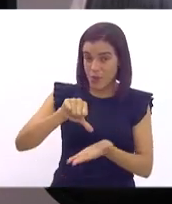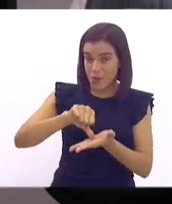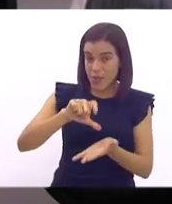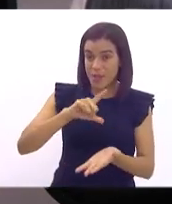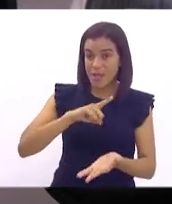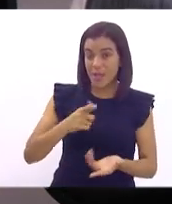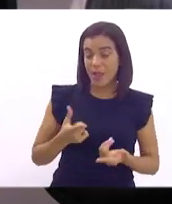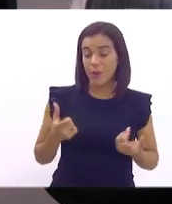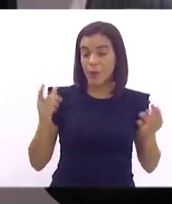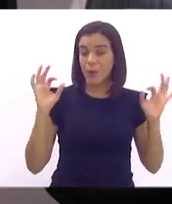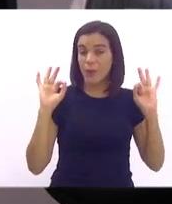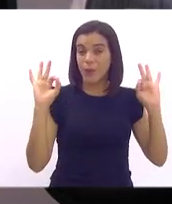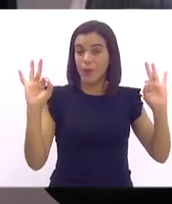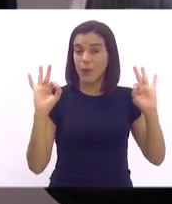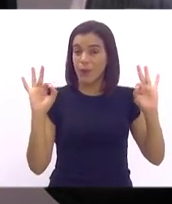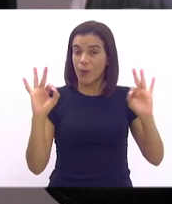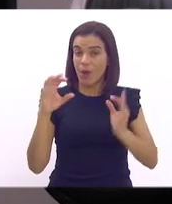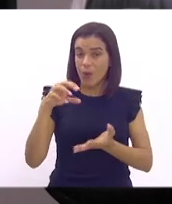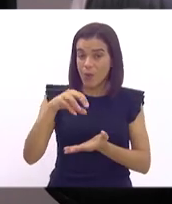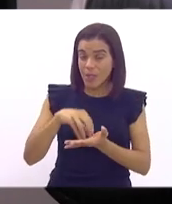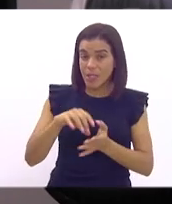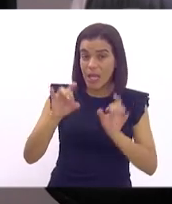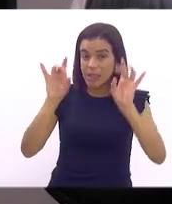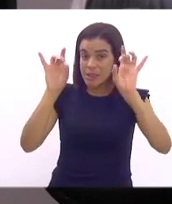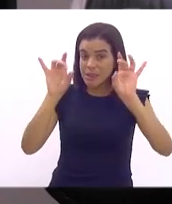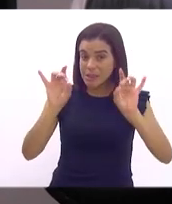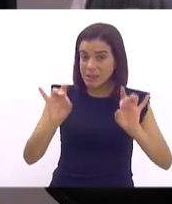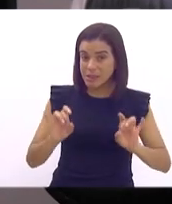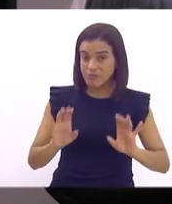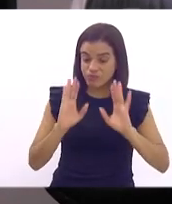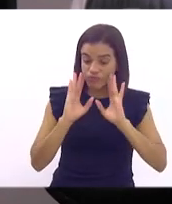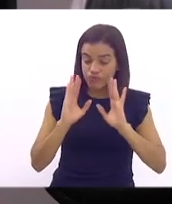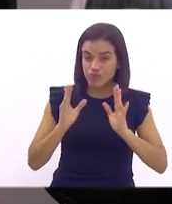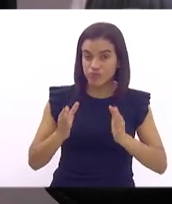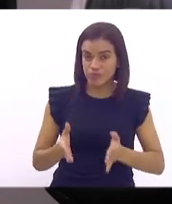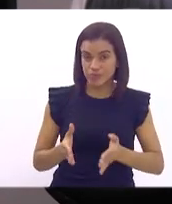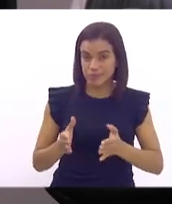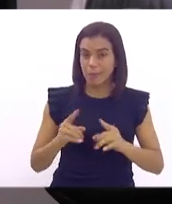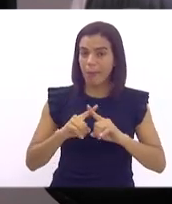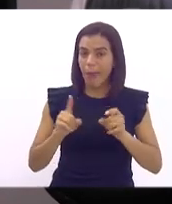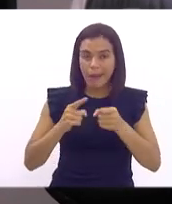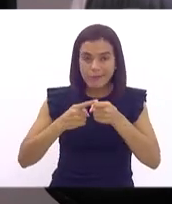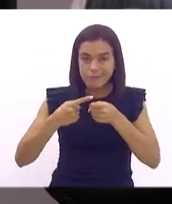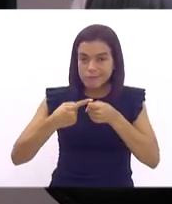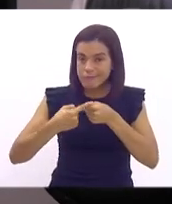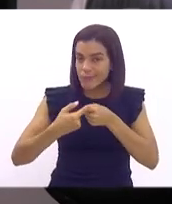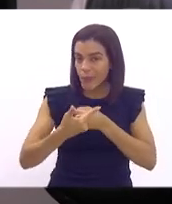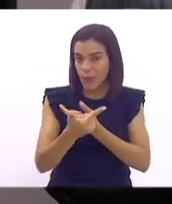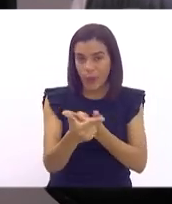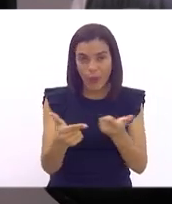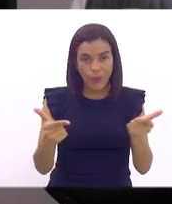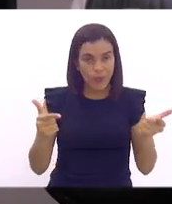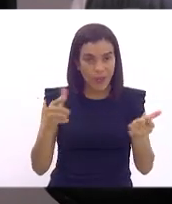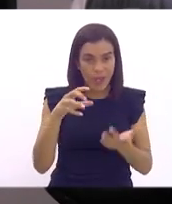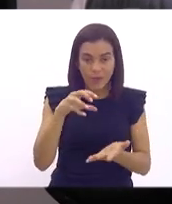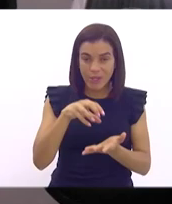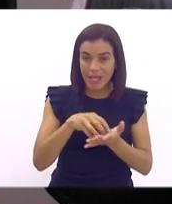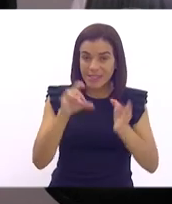o luxo de ter unidades especializadas, né? Mas no interior a gente não tem